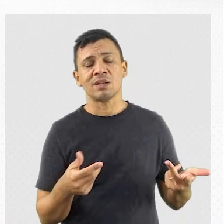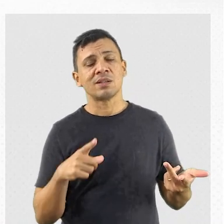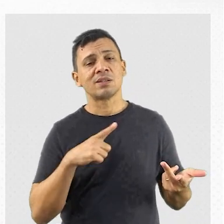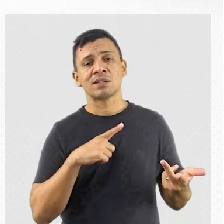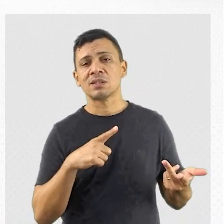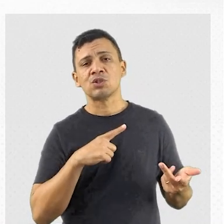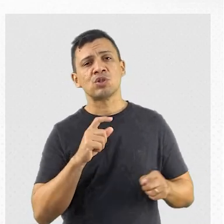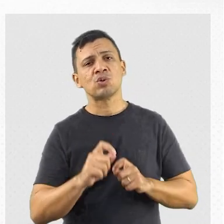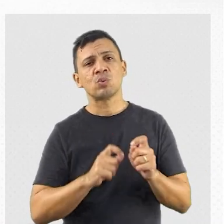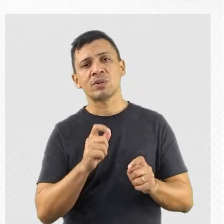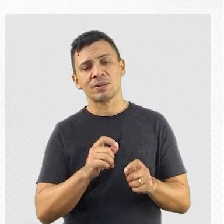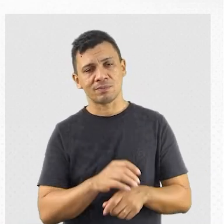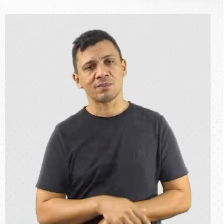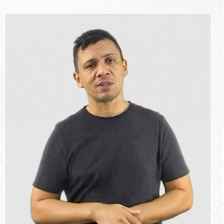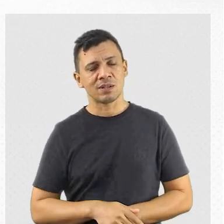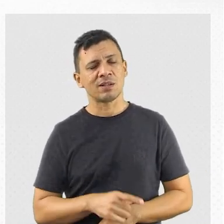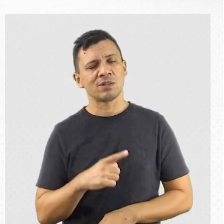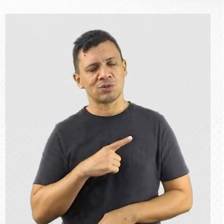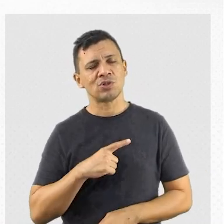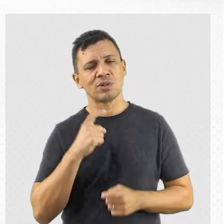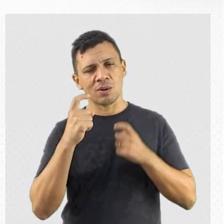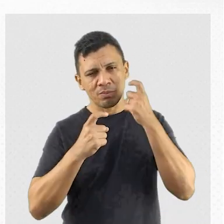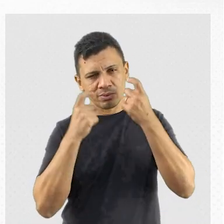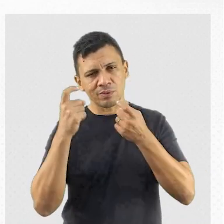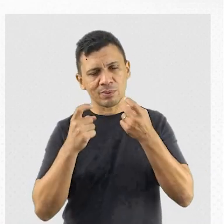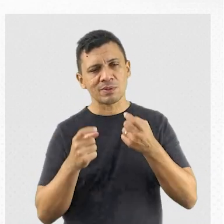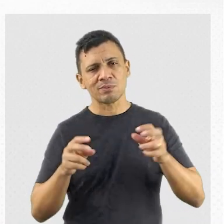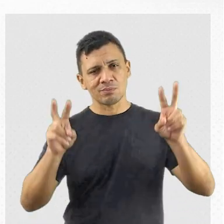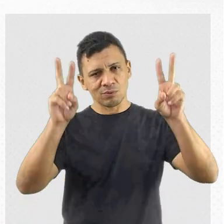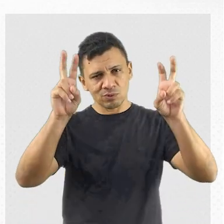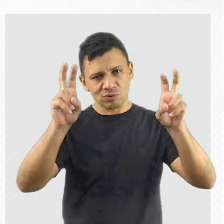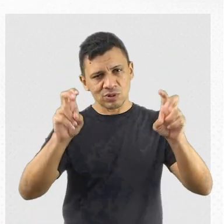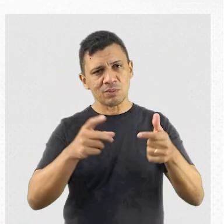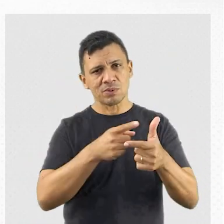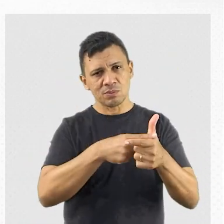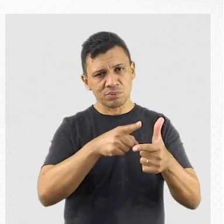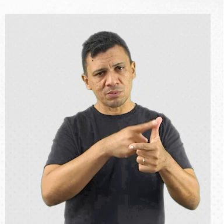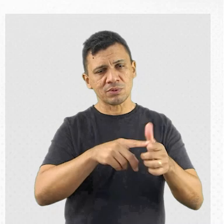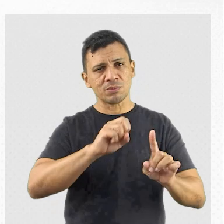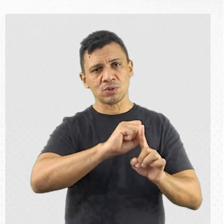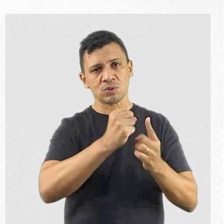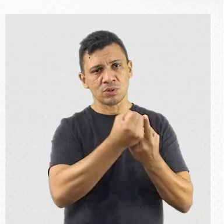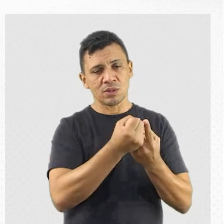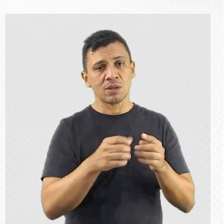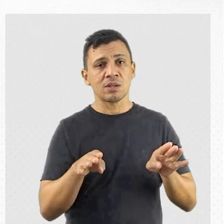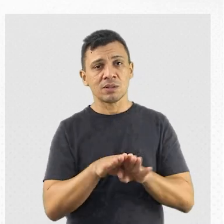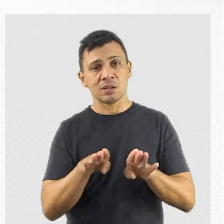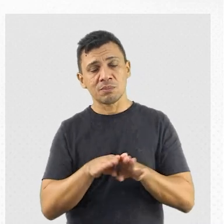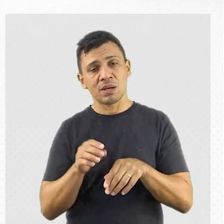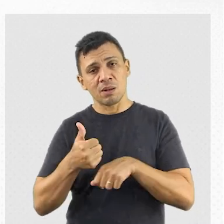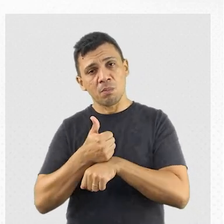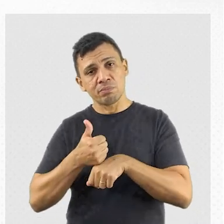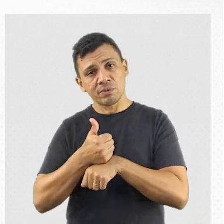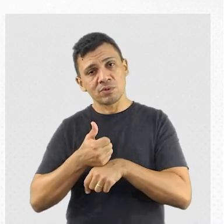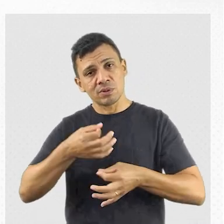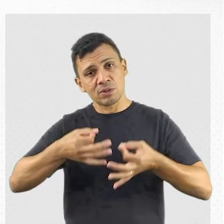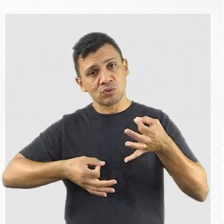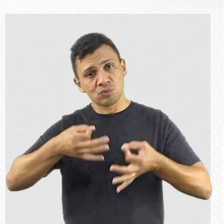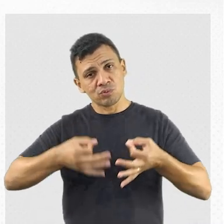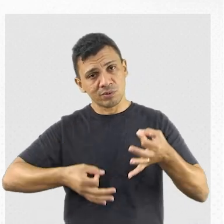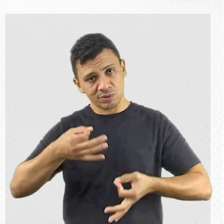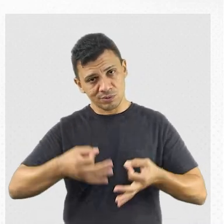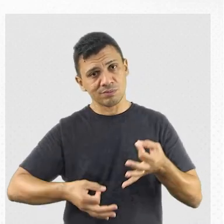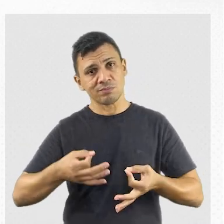exemplo, o caso da economia, em algum momento elas pretendem promover e produzir